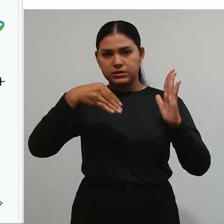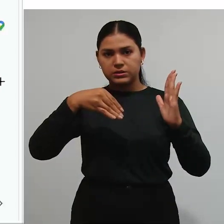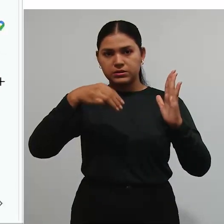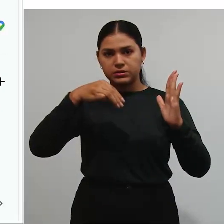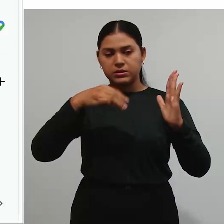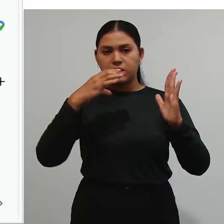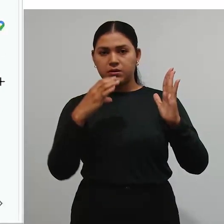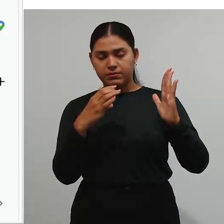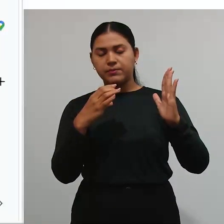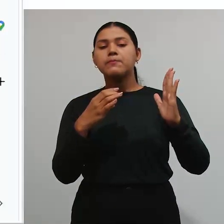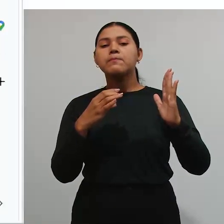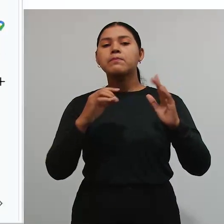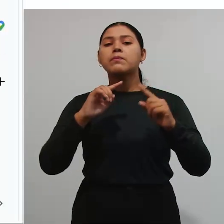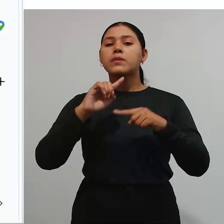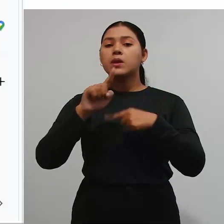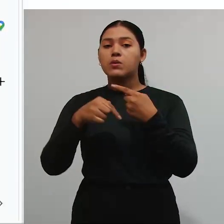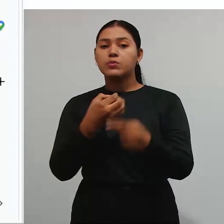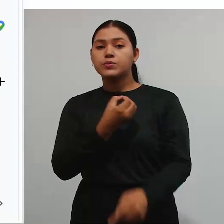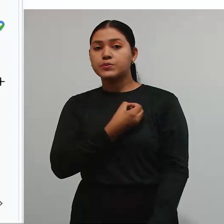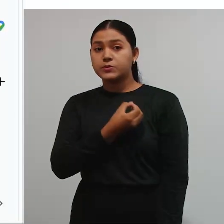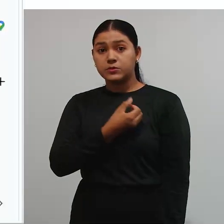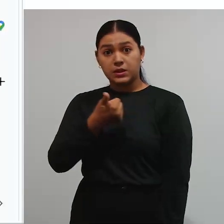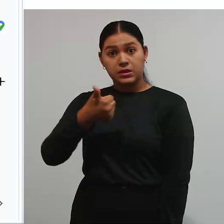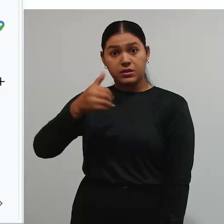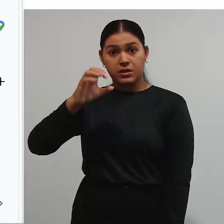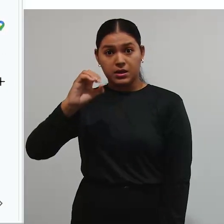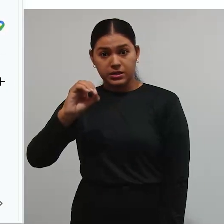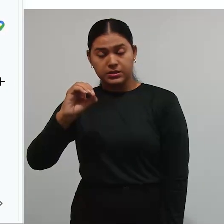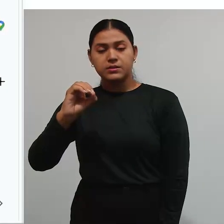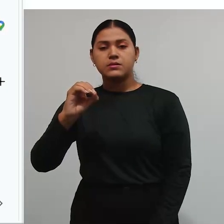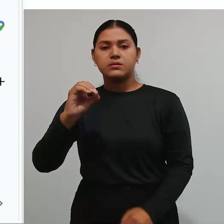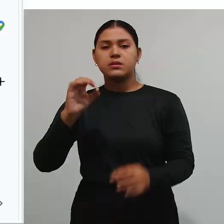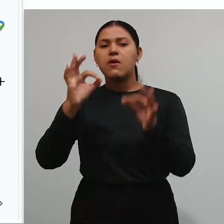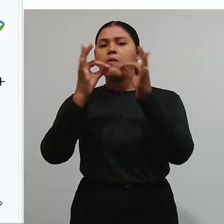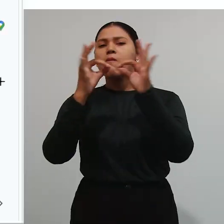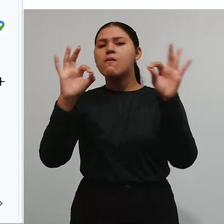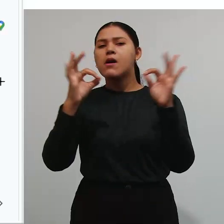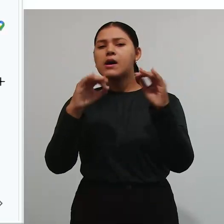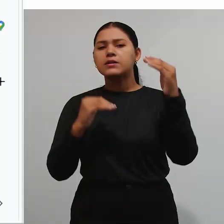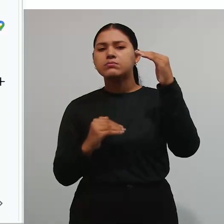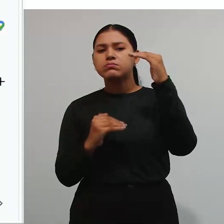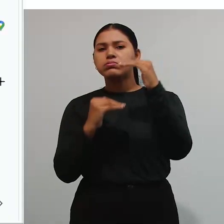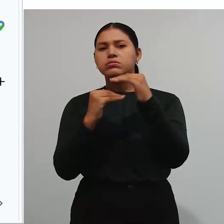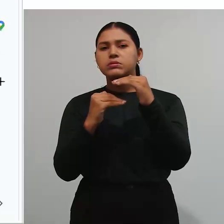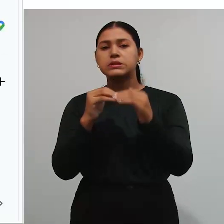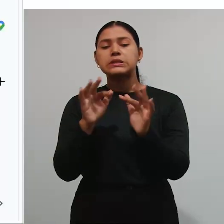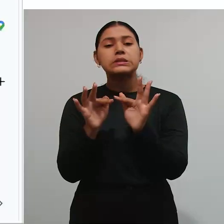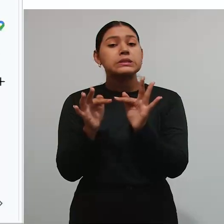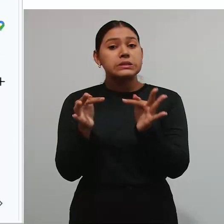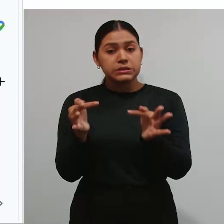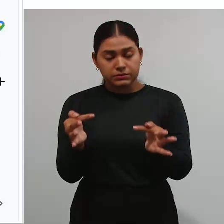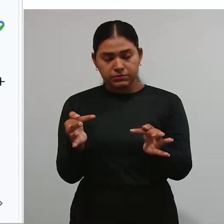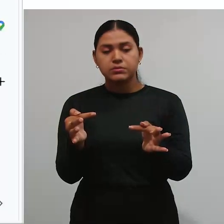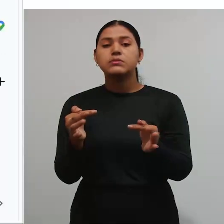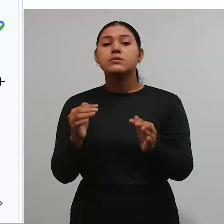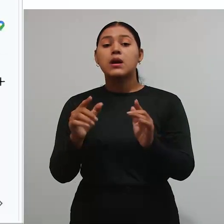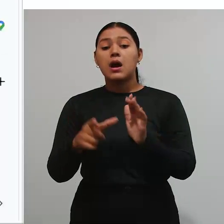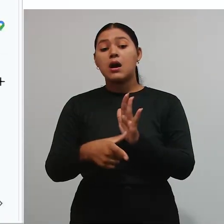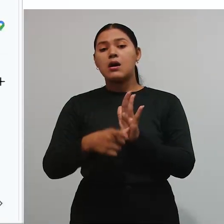10, o espaçamento é simples, tá? O espaçamento é simples, e antes e depois